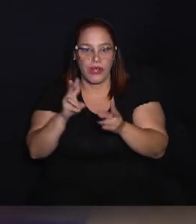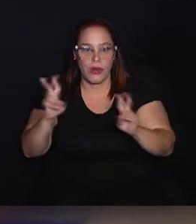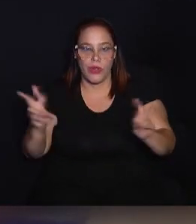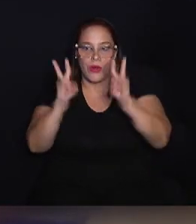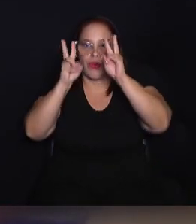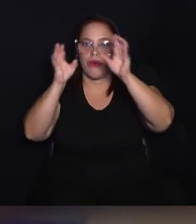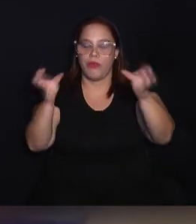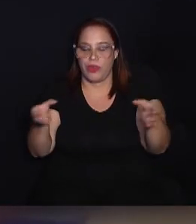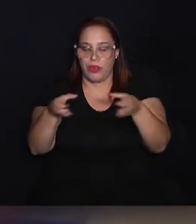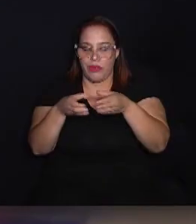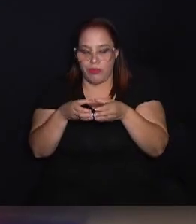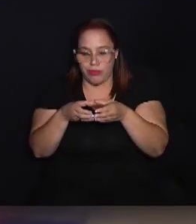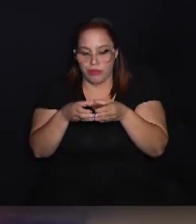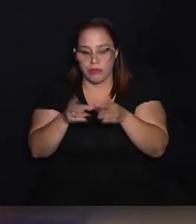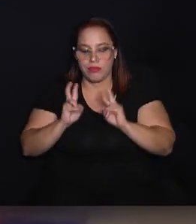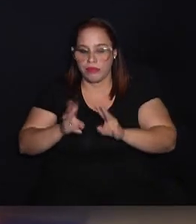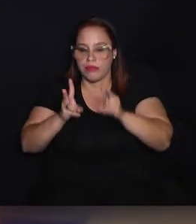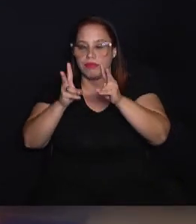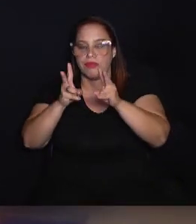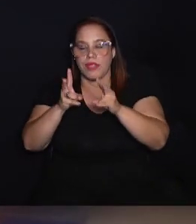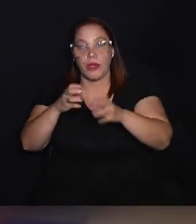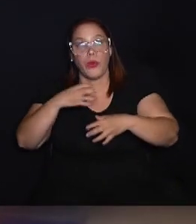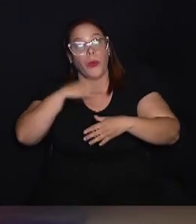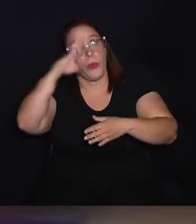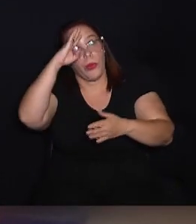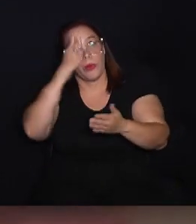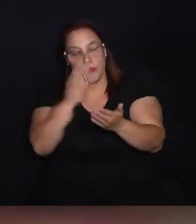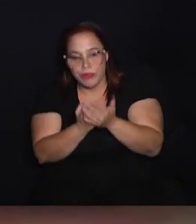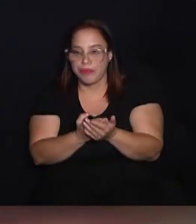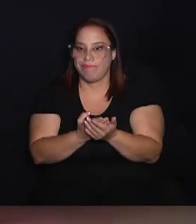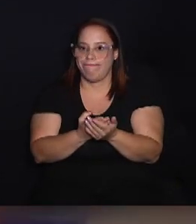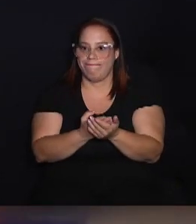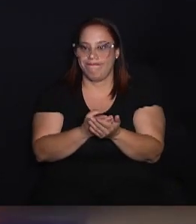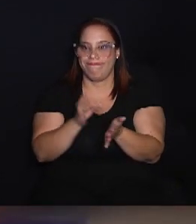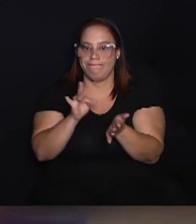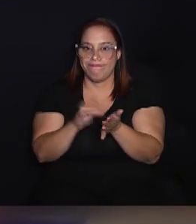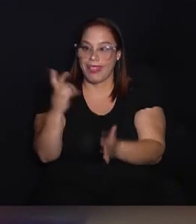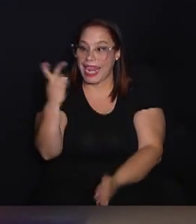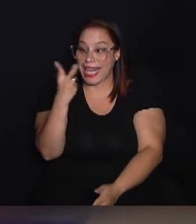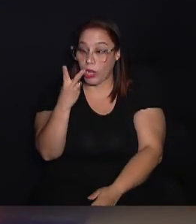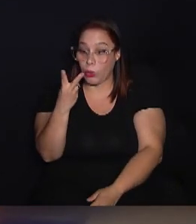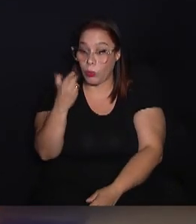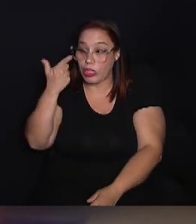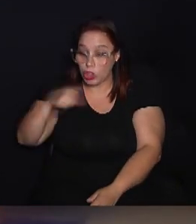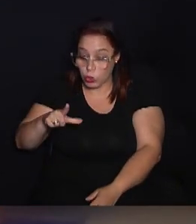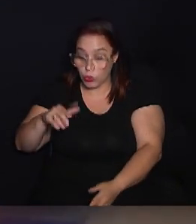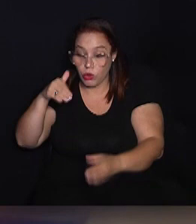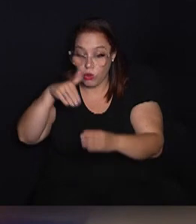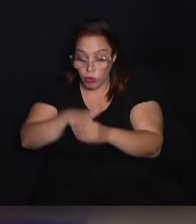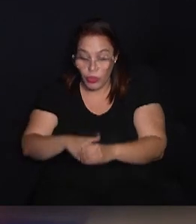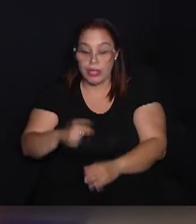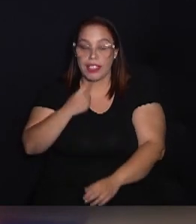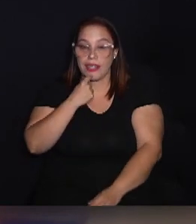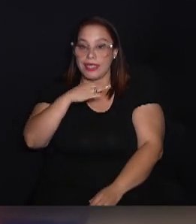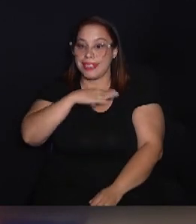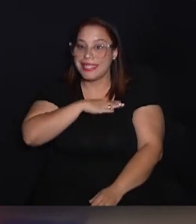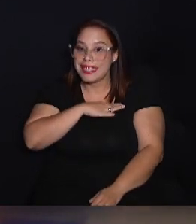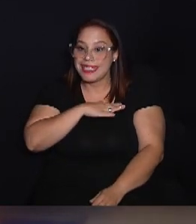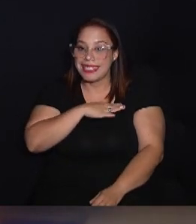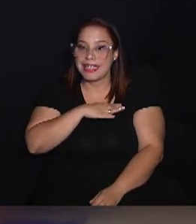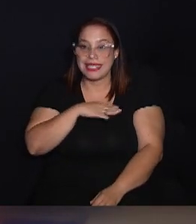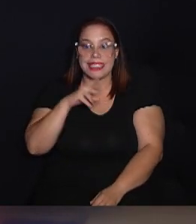E por volta das 9h30 da noite, a vereadora Mariana Conte matematicamente estava eleita e com